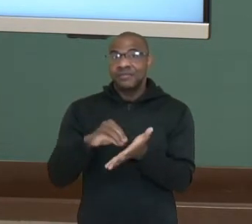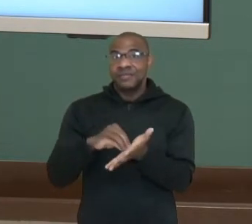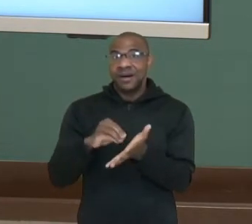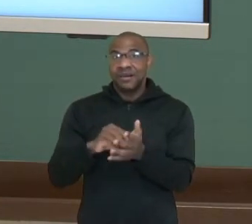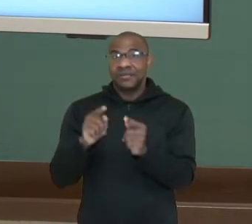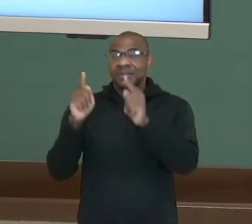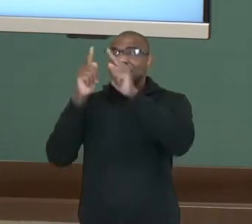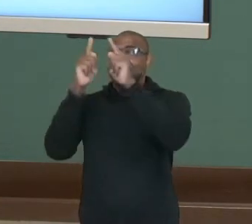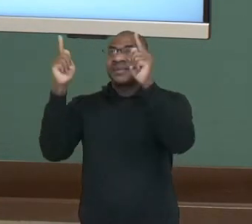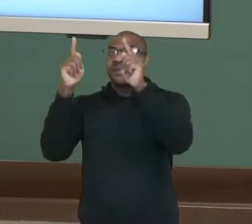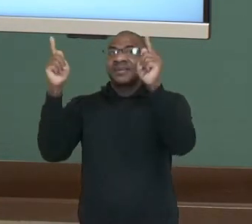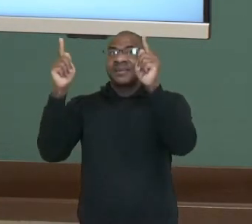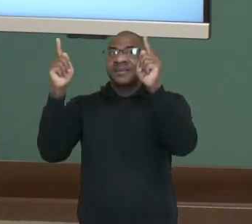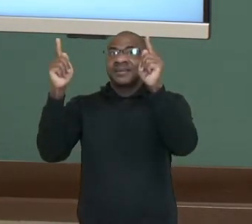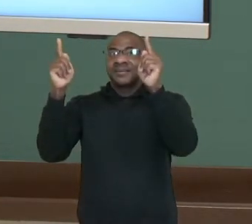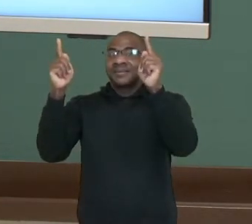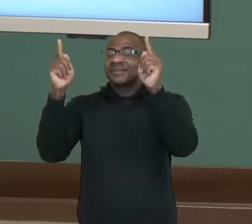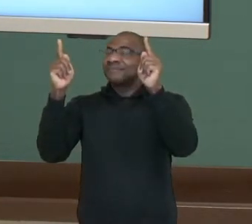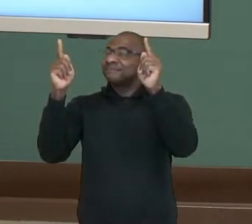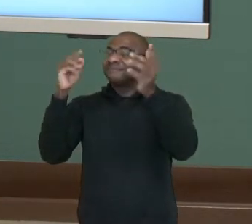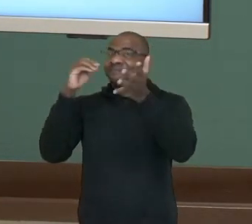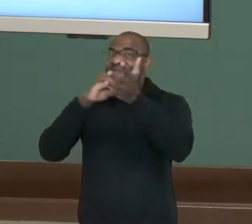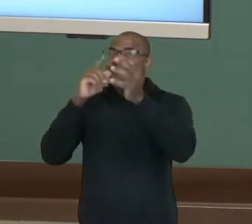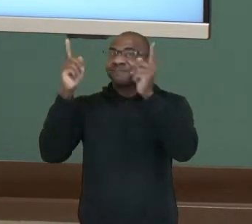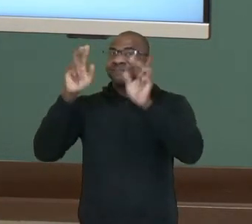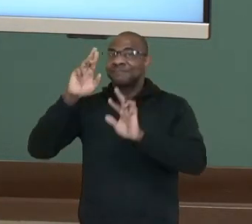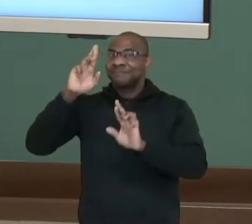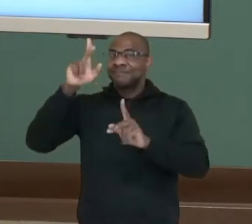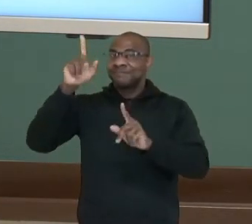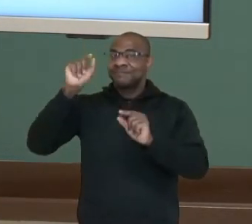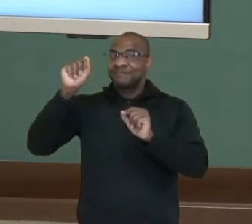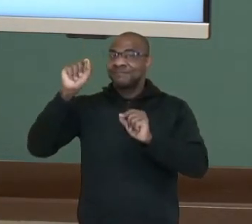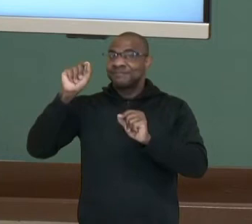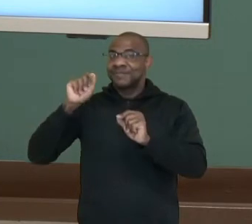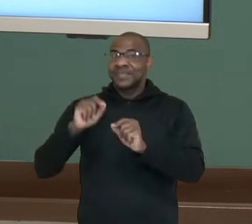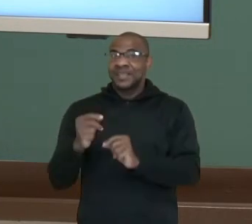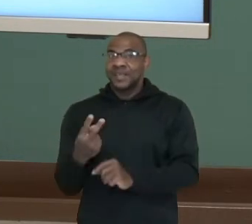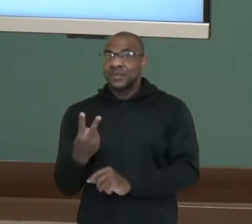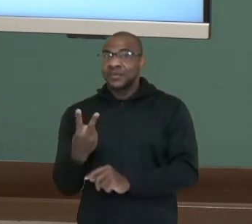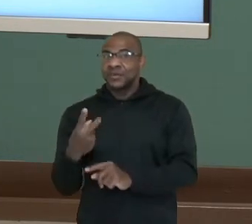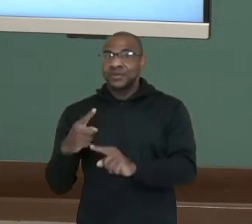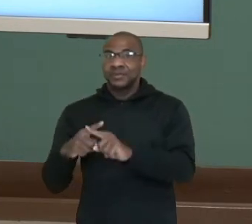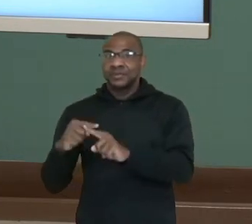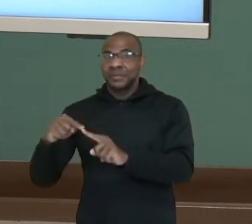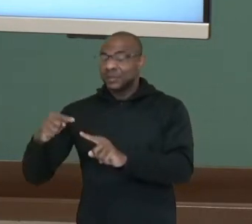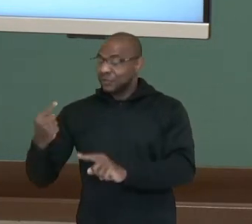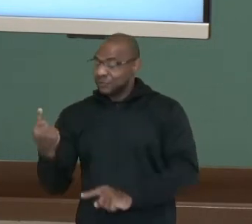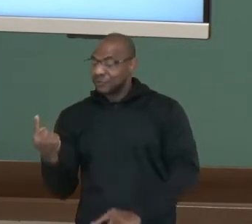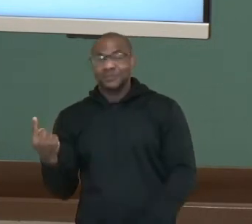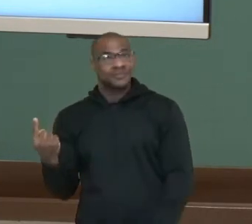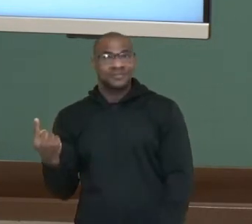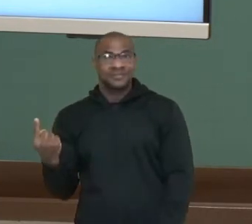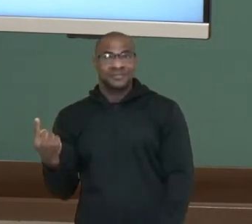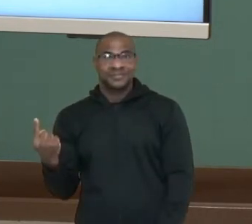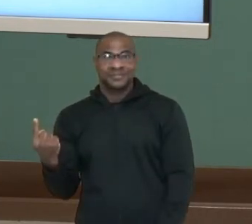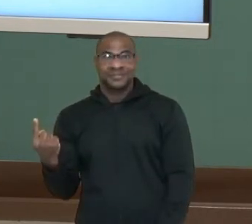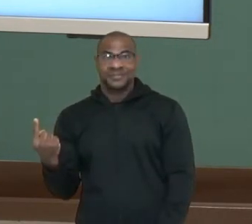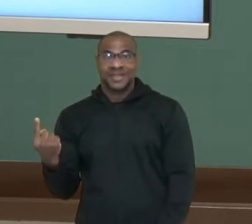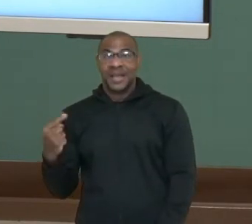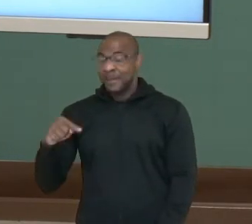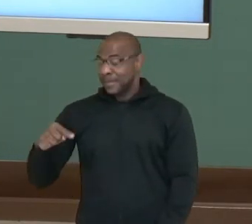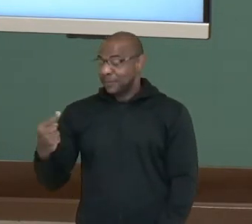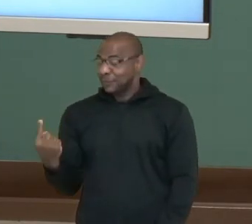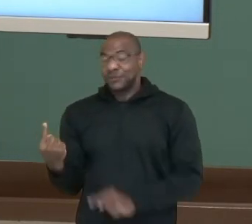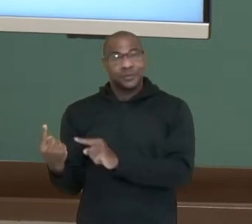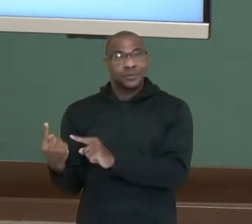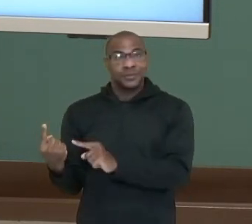lado maior, 1 mais 2x, com 2x menos 1? Tinha que fazer essa continha antes para achar esse valor aqui.